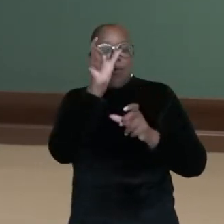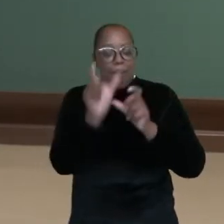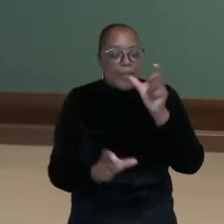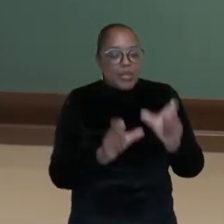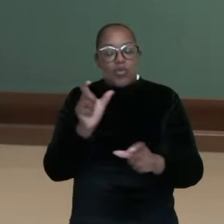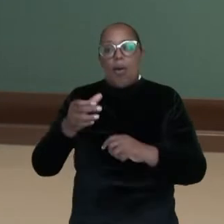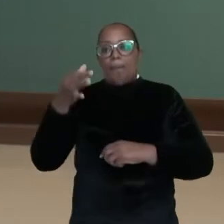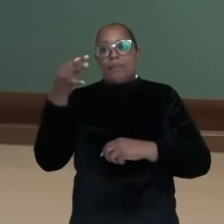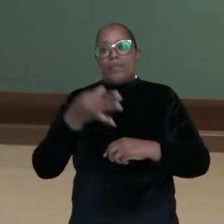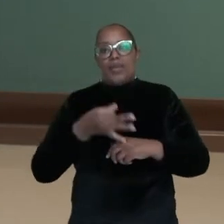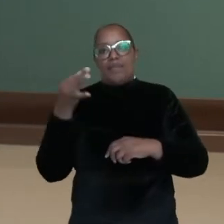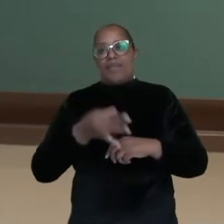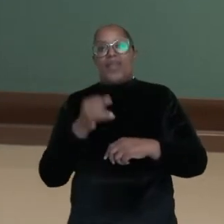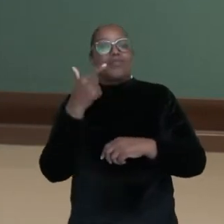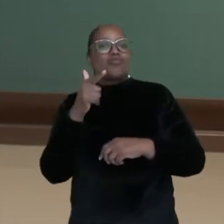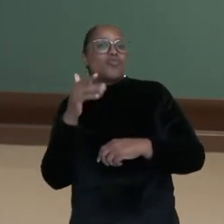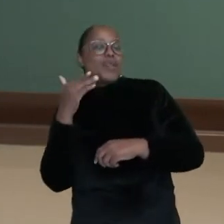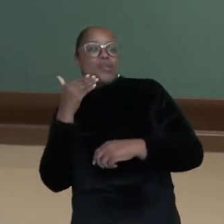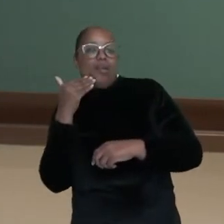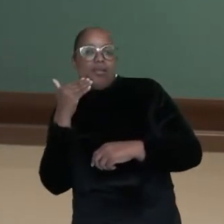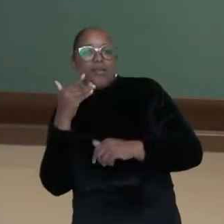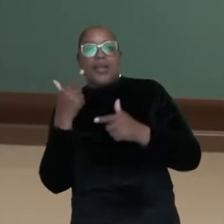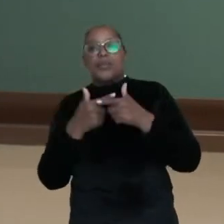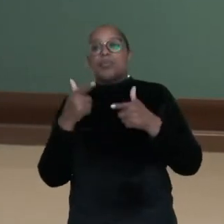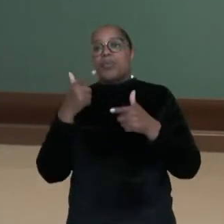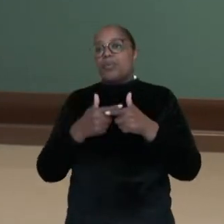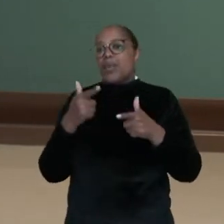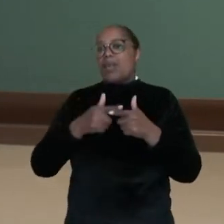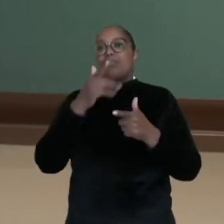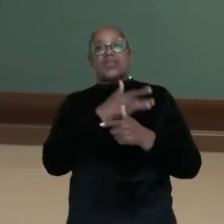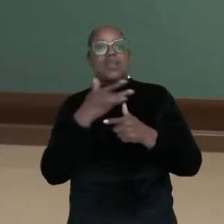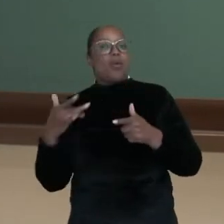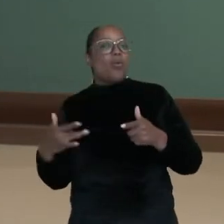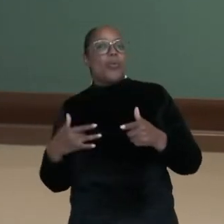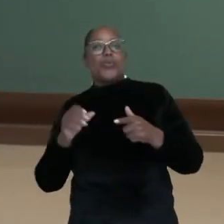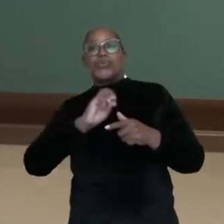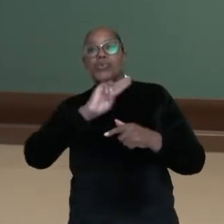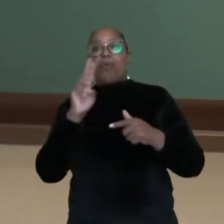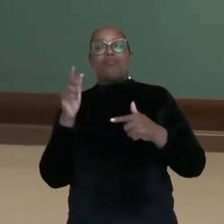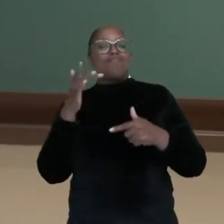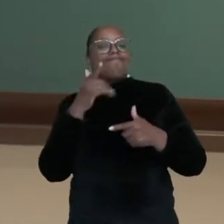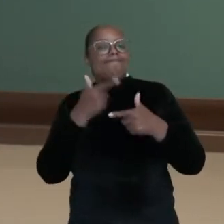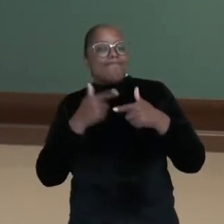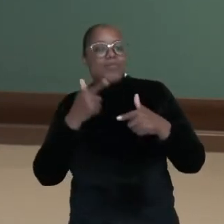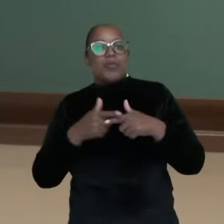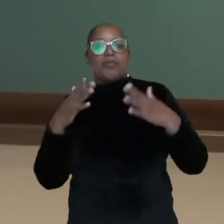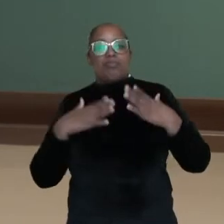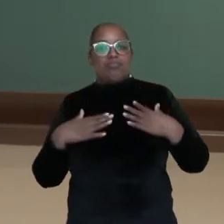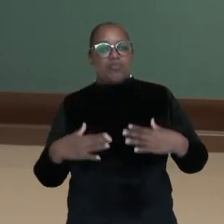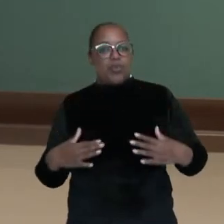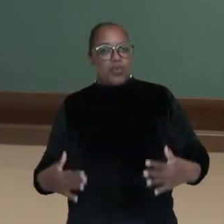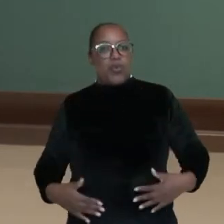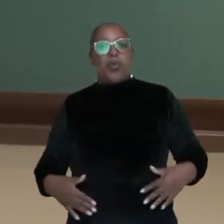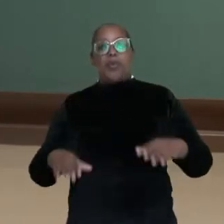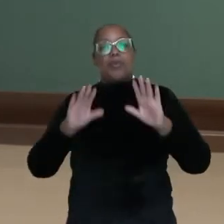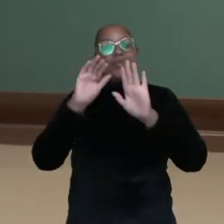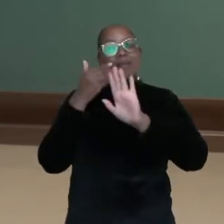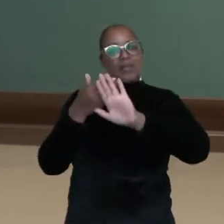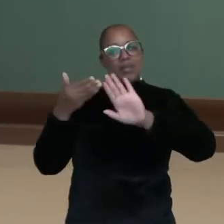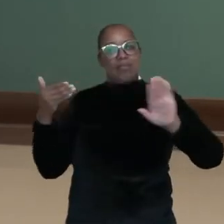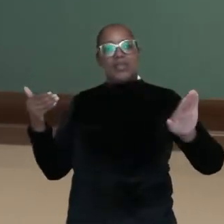entre aspas, iguais a um ariano, né? Então tudo aquilo que não fosse deveria